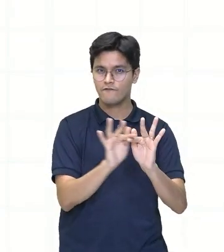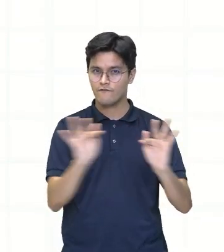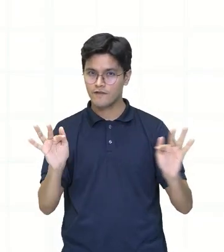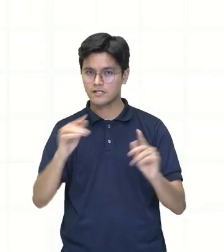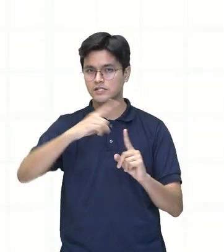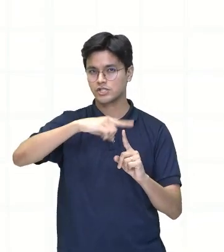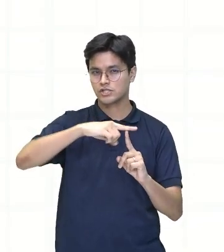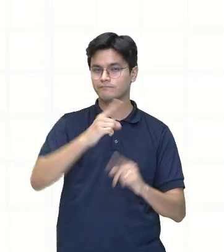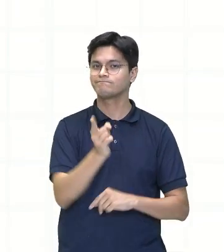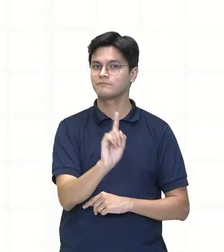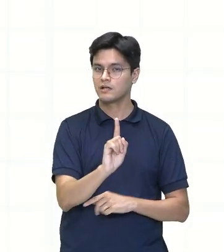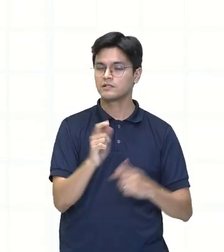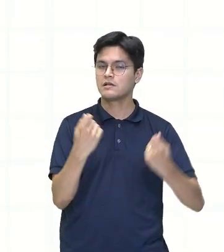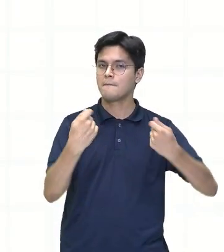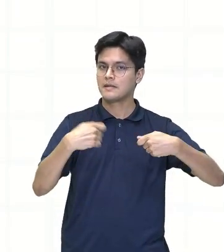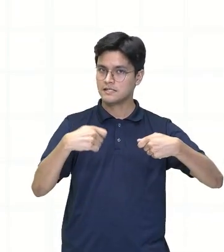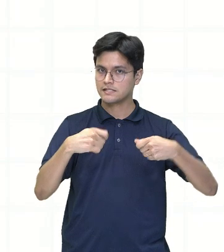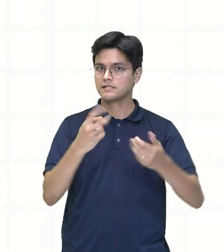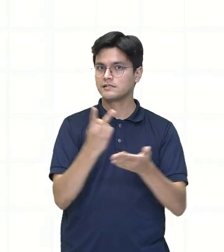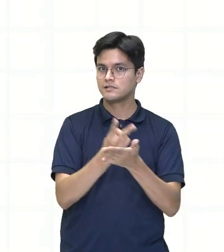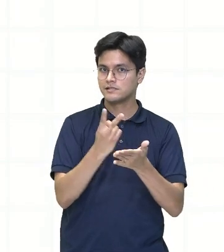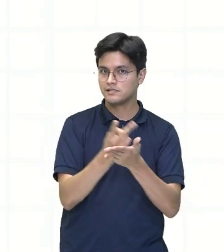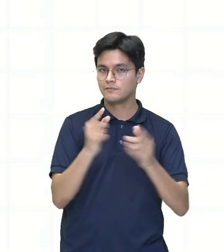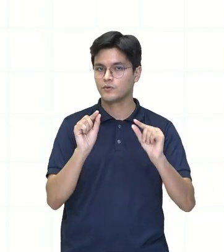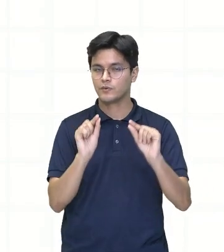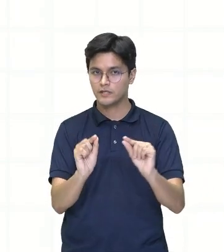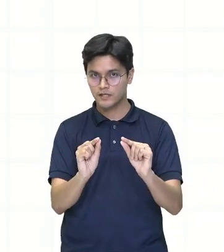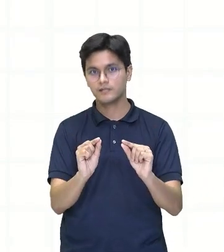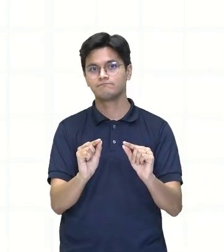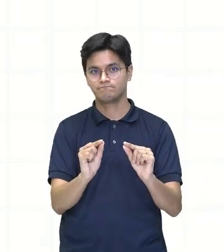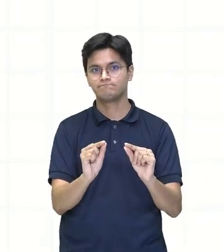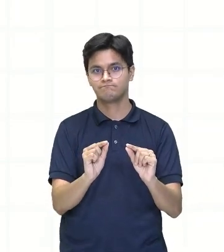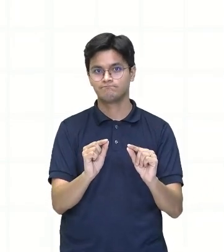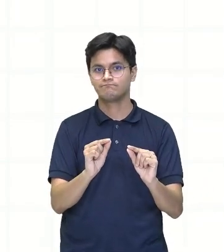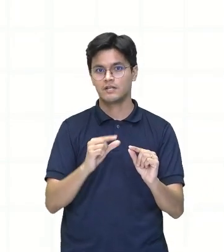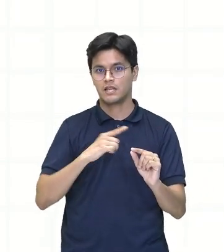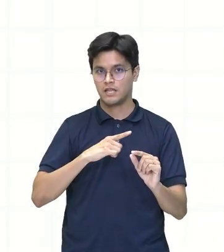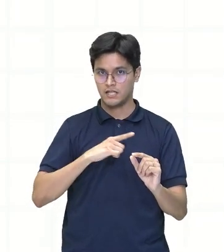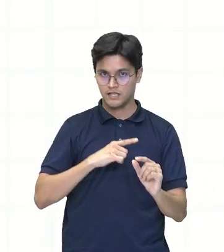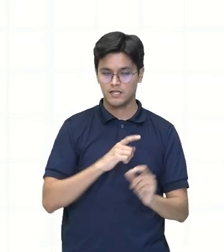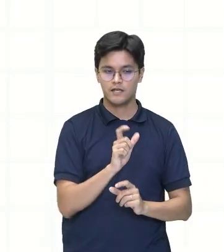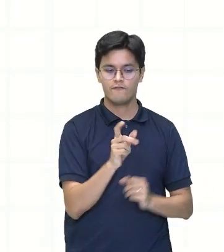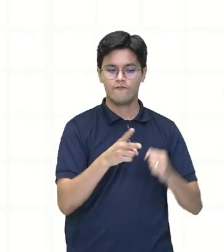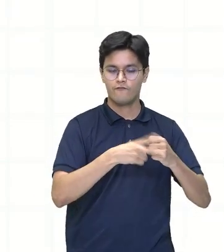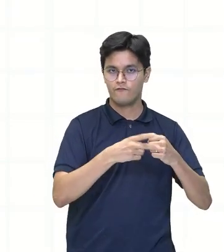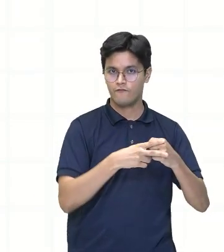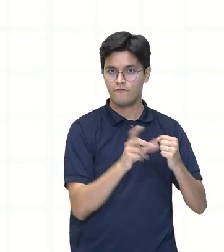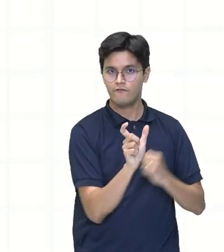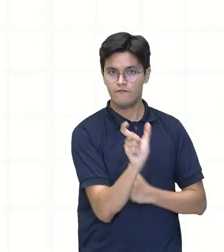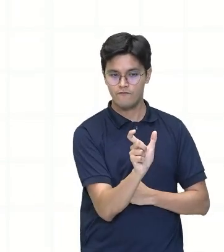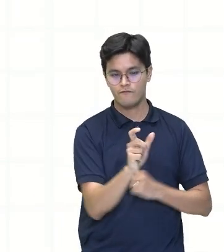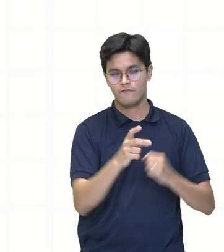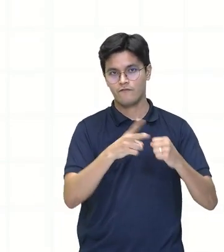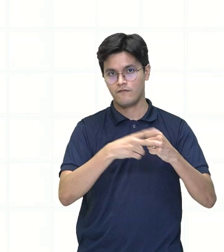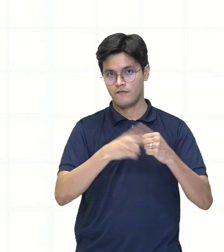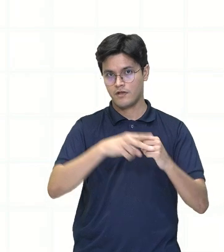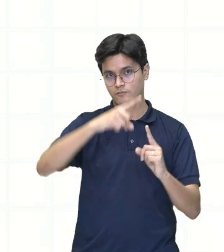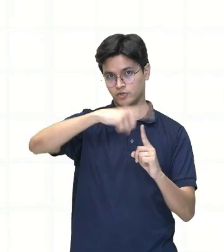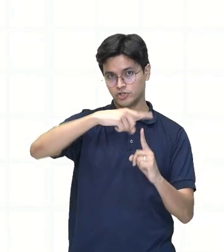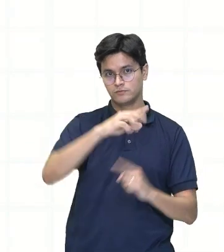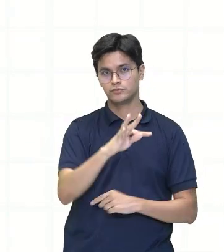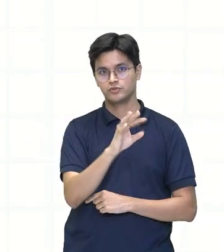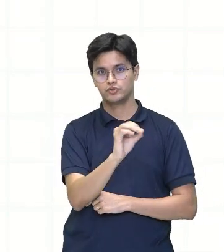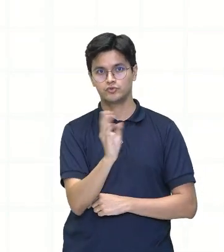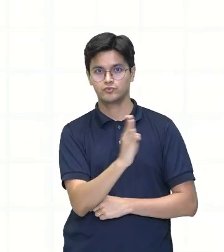vou precisar sempre inserir esta palavra not, né? Logo aonde?